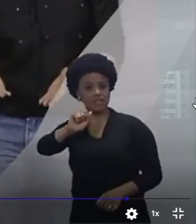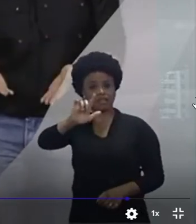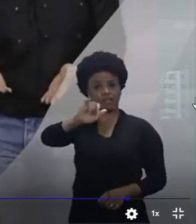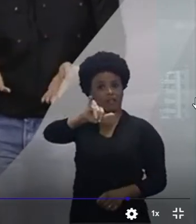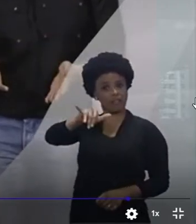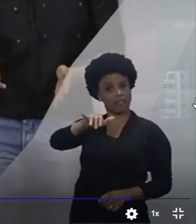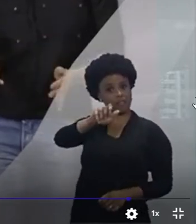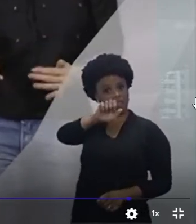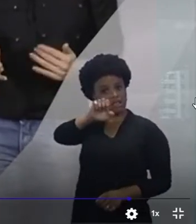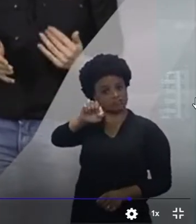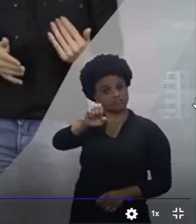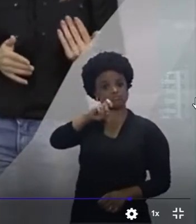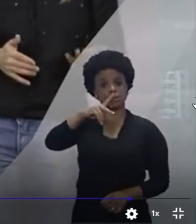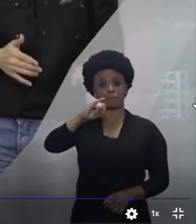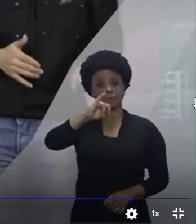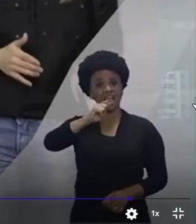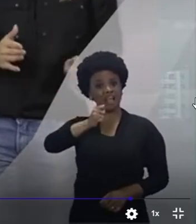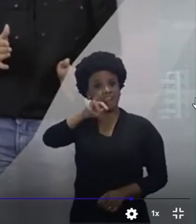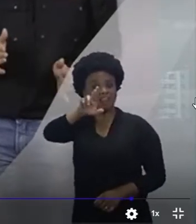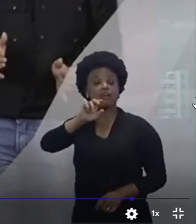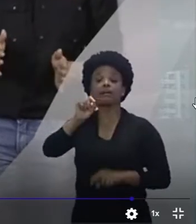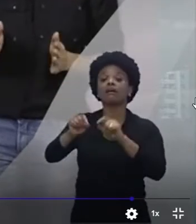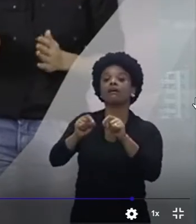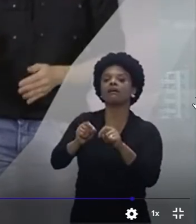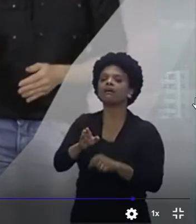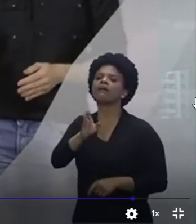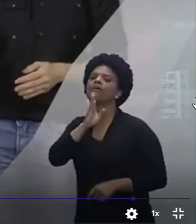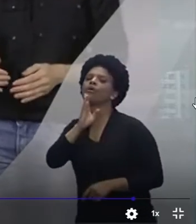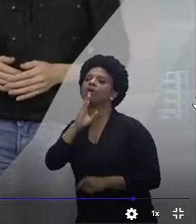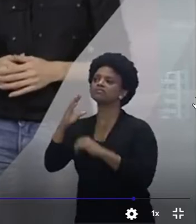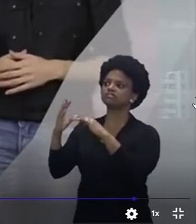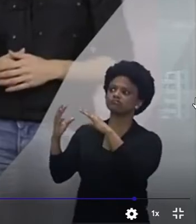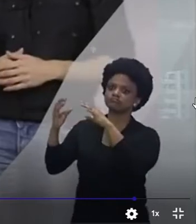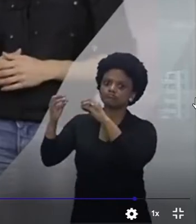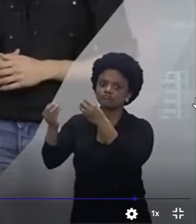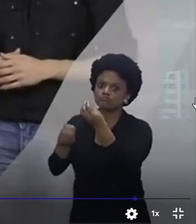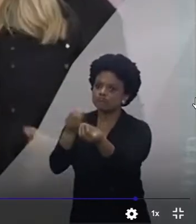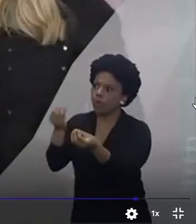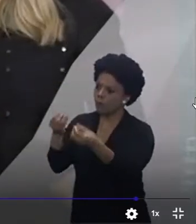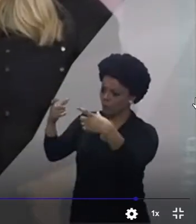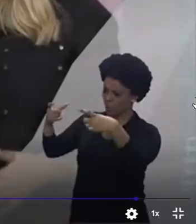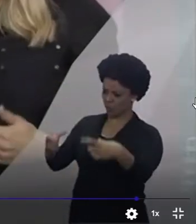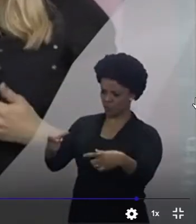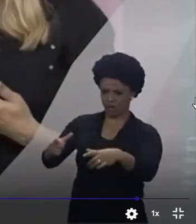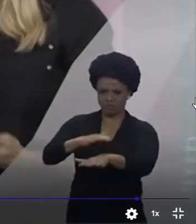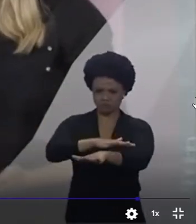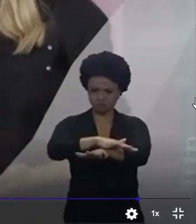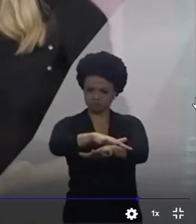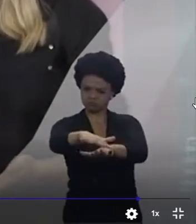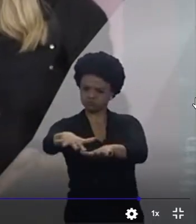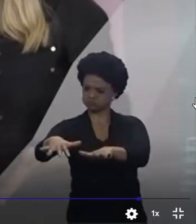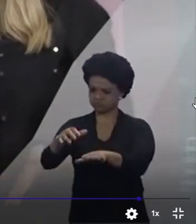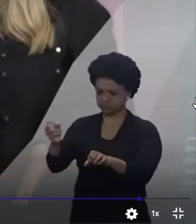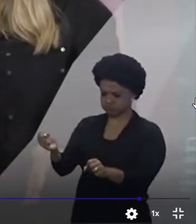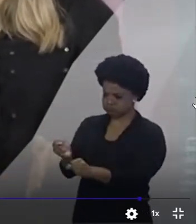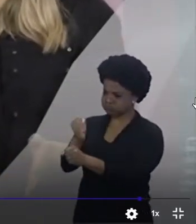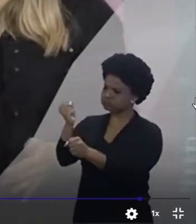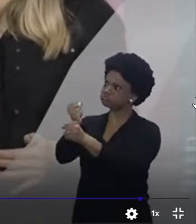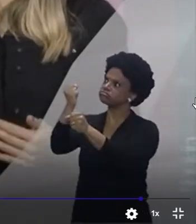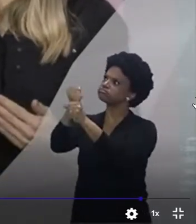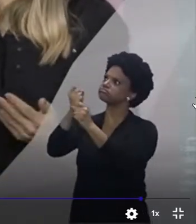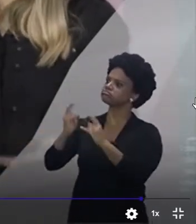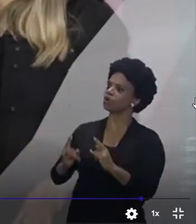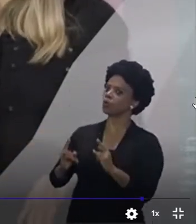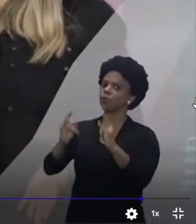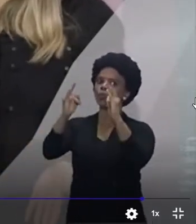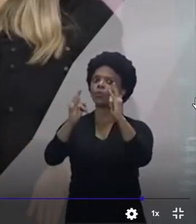é essencial conhecer o tipo de ambiente onde será construído o projeto estrutural. É preciso estudar também a ocorrência de